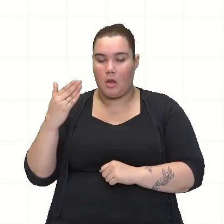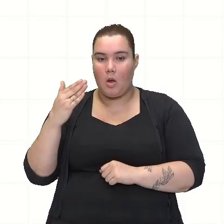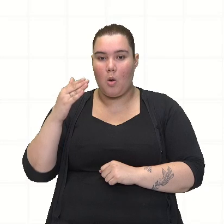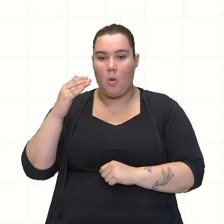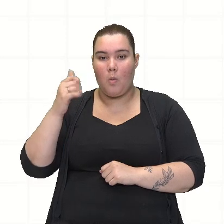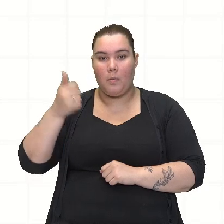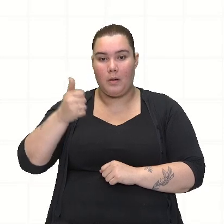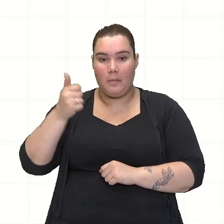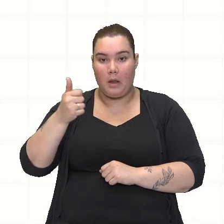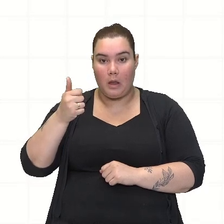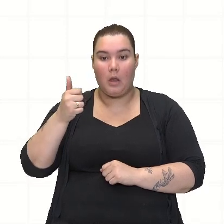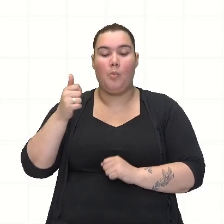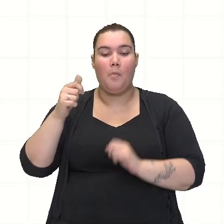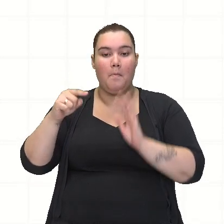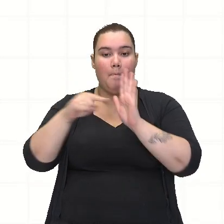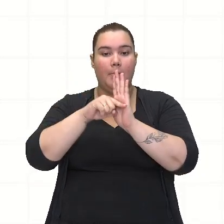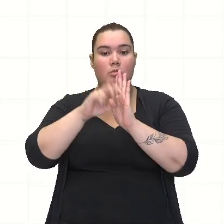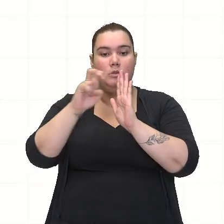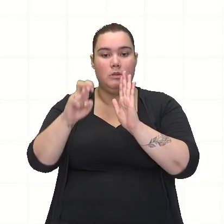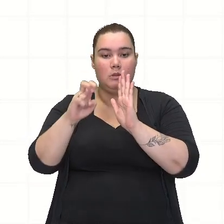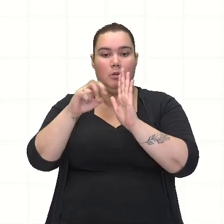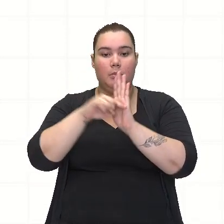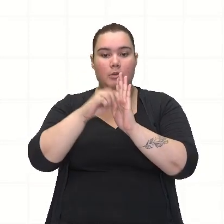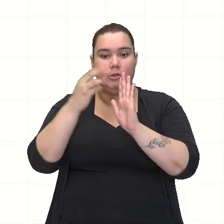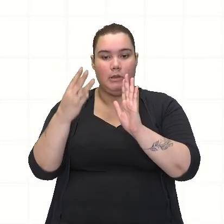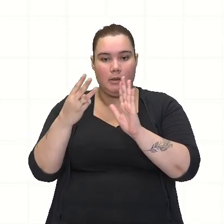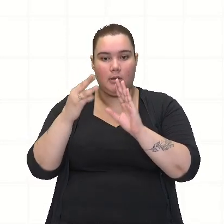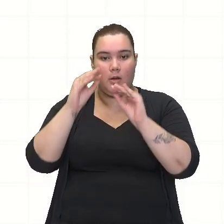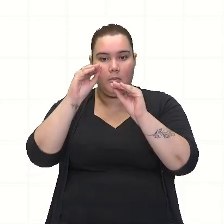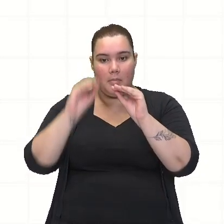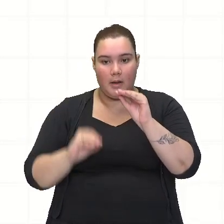beleza? Ele desce, olha só, pessoal.